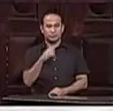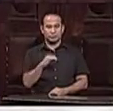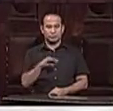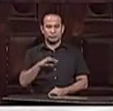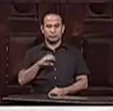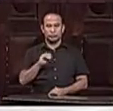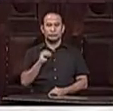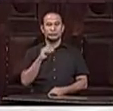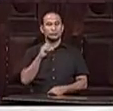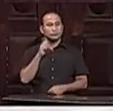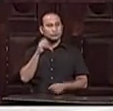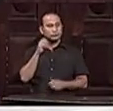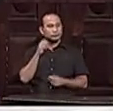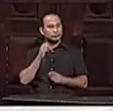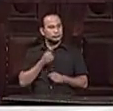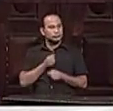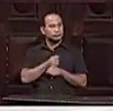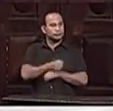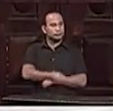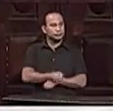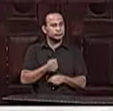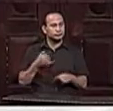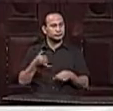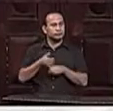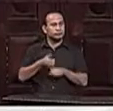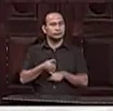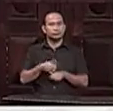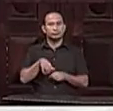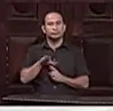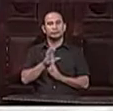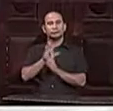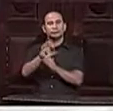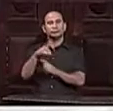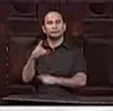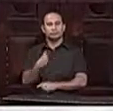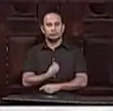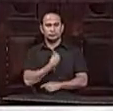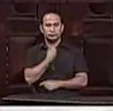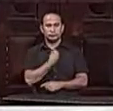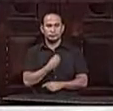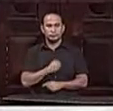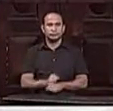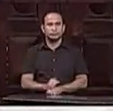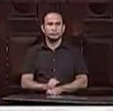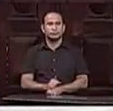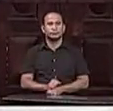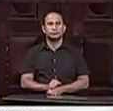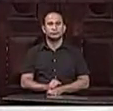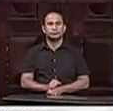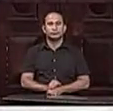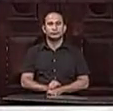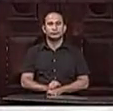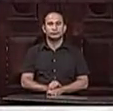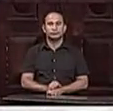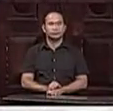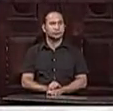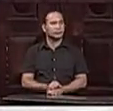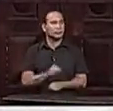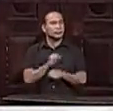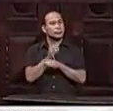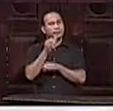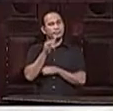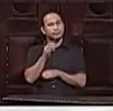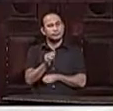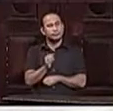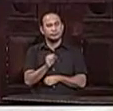de petróleo em águas profundas. E isso representa para nós a redenção que esperamos